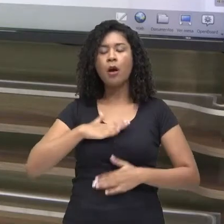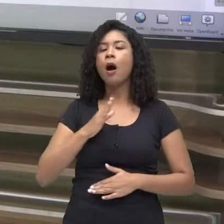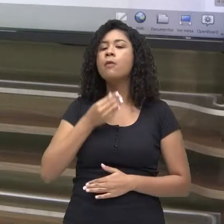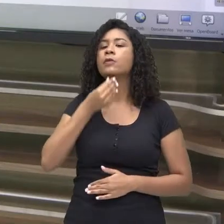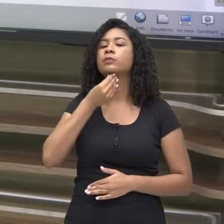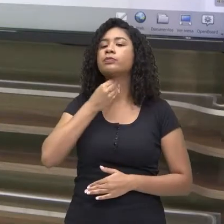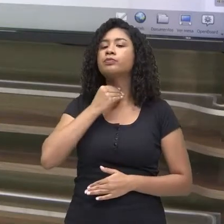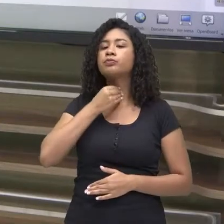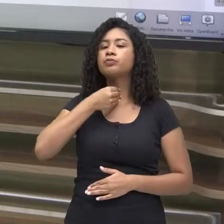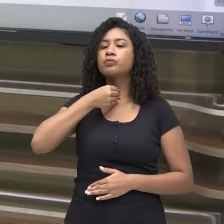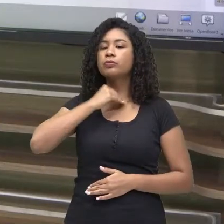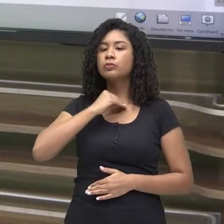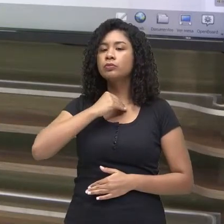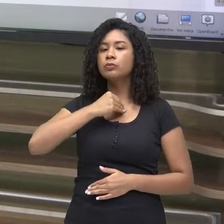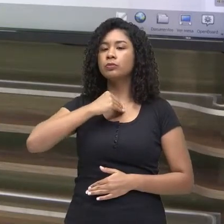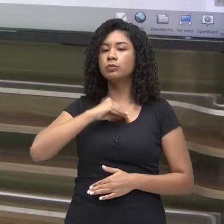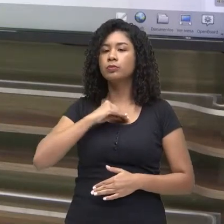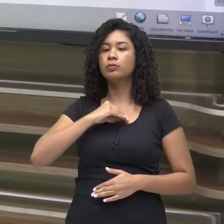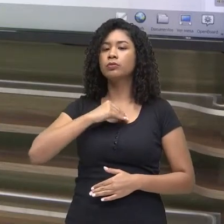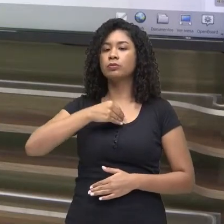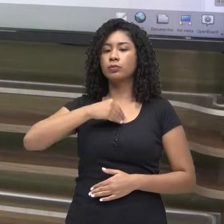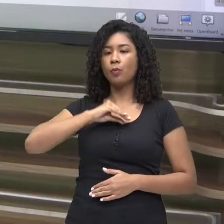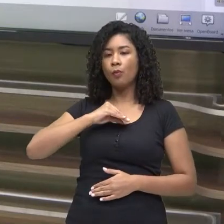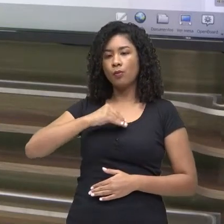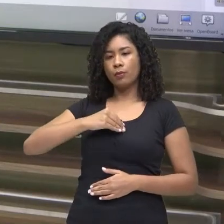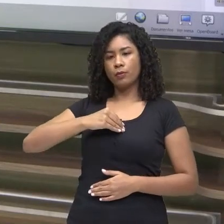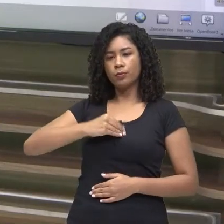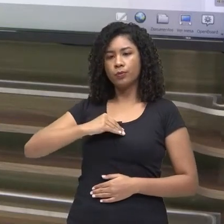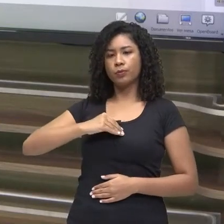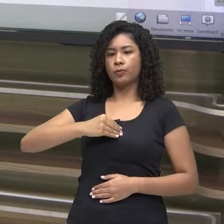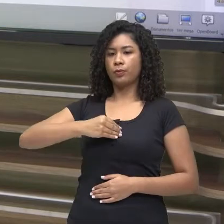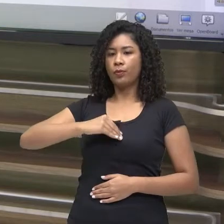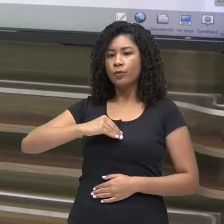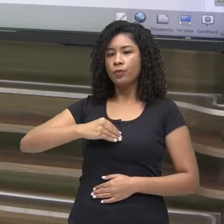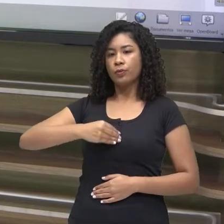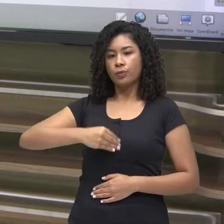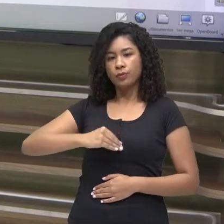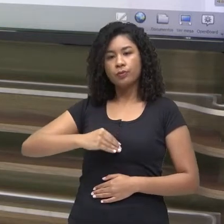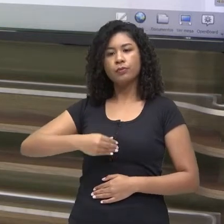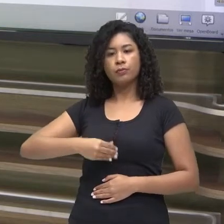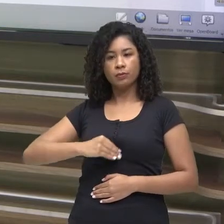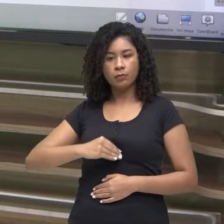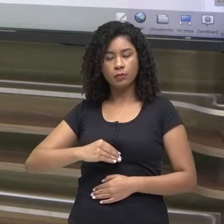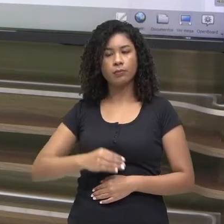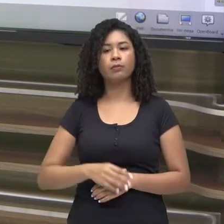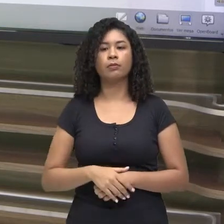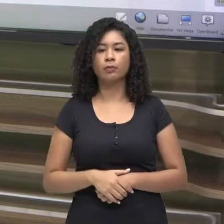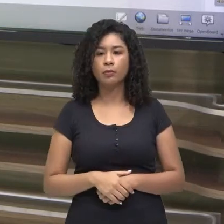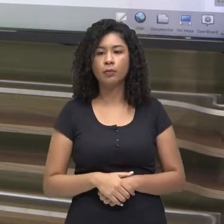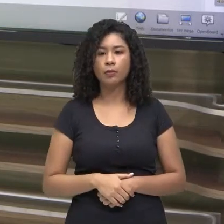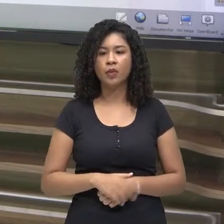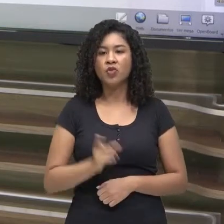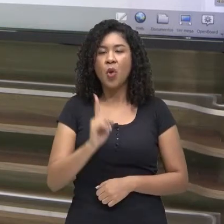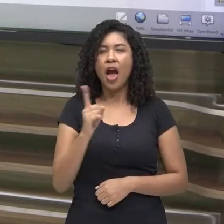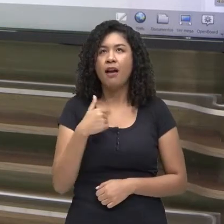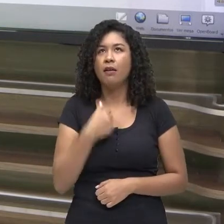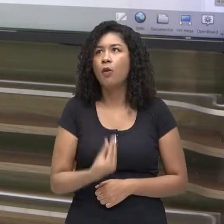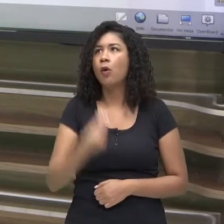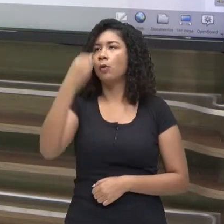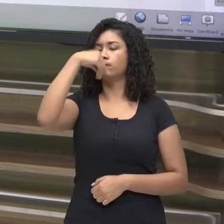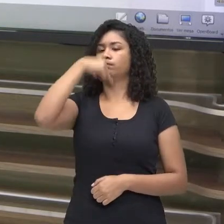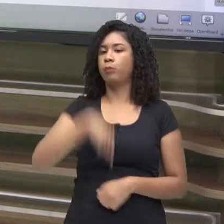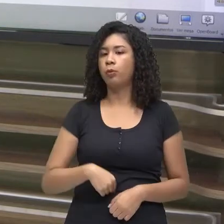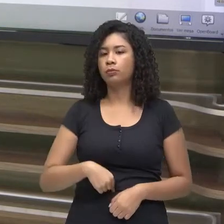estômago de maneira adequada, né? Não é que eu engoli, pô, já foi para o estômago. Não é assim. Esse alimento ele